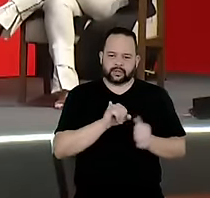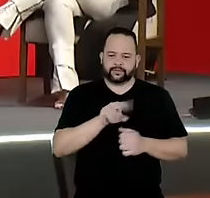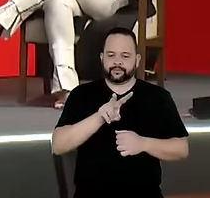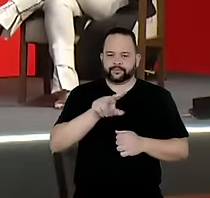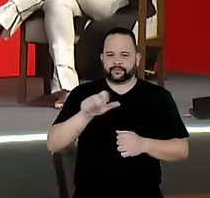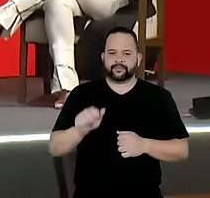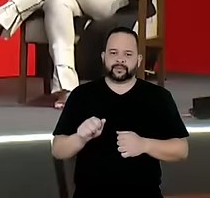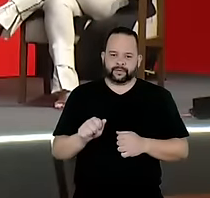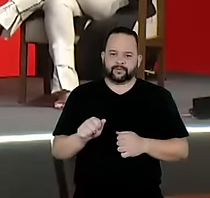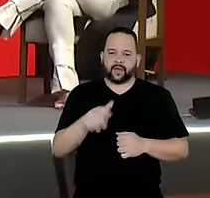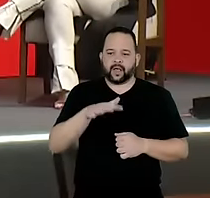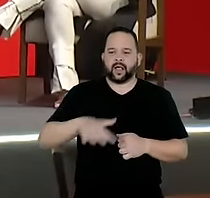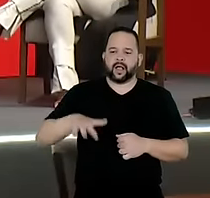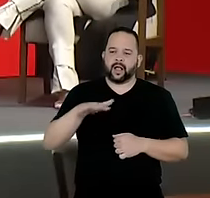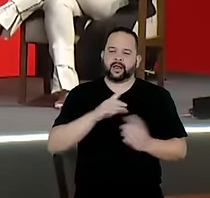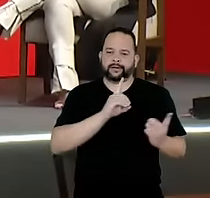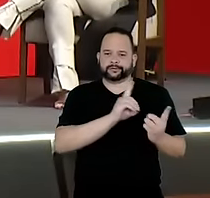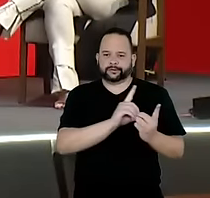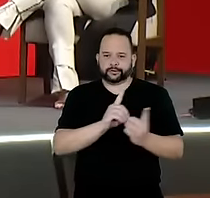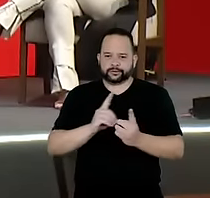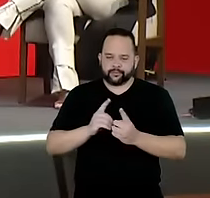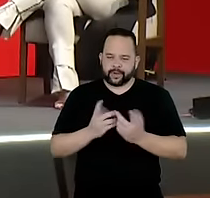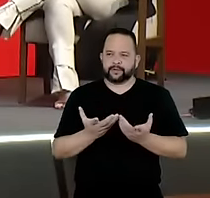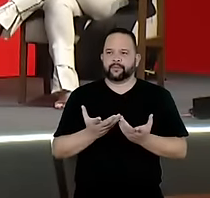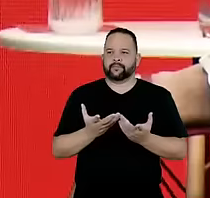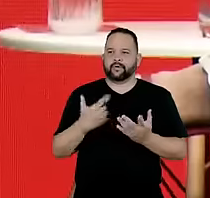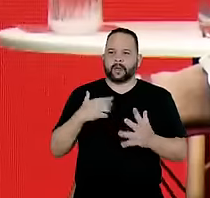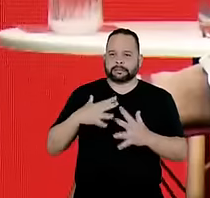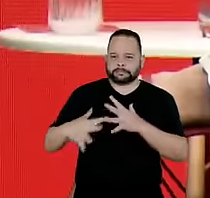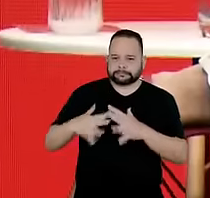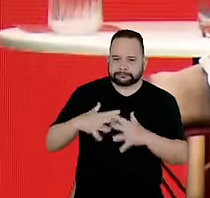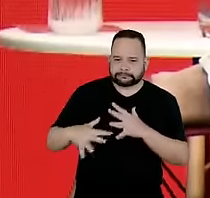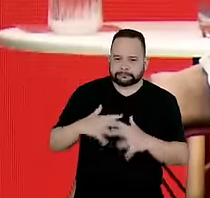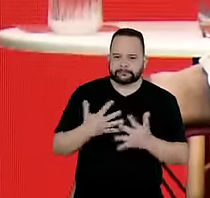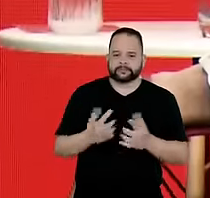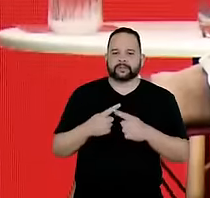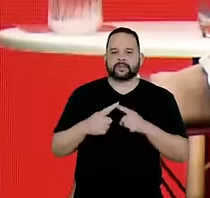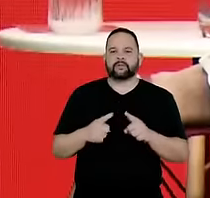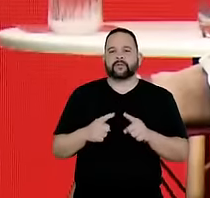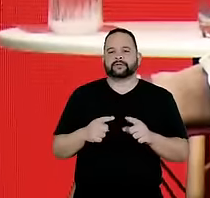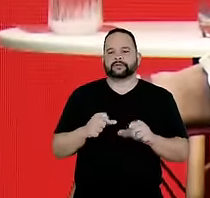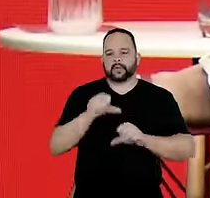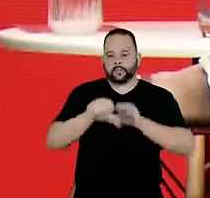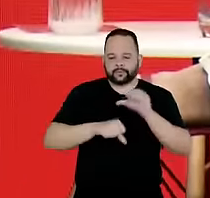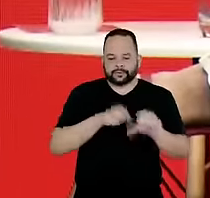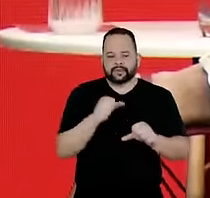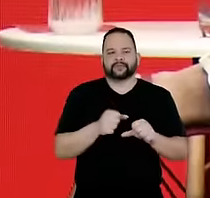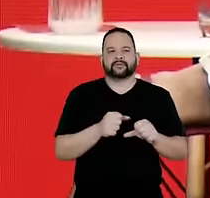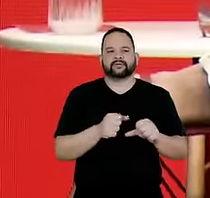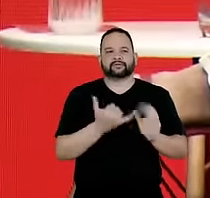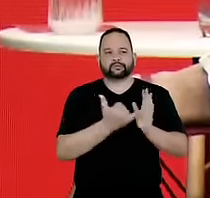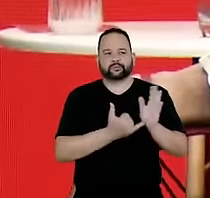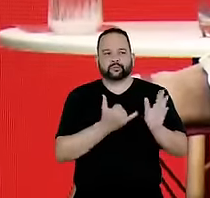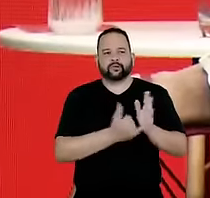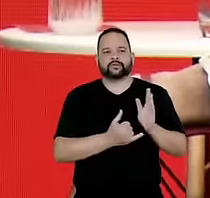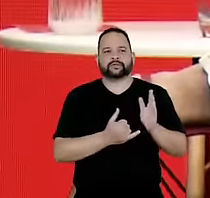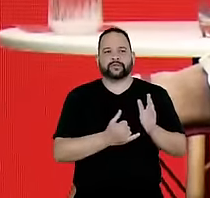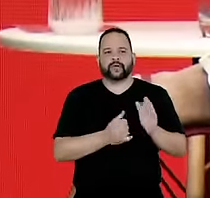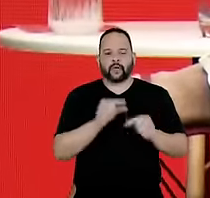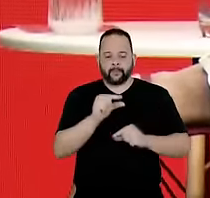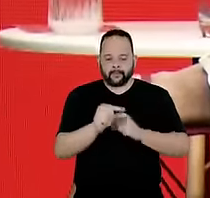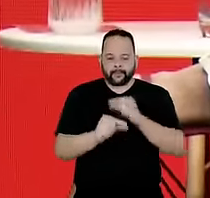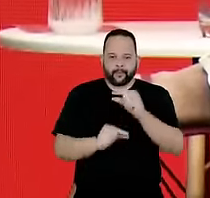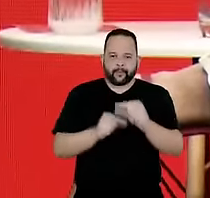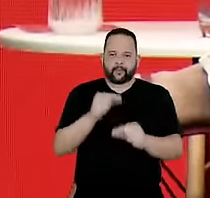pouco mais impactado mas isso vai ser feito de forma gradual né Não acho que vai ter uma disrupção né no setor